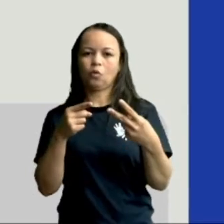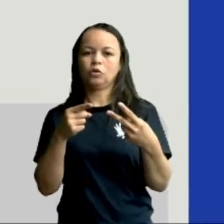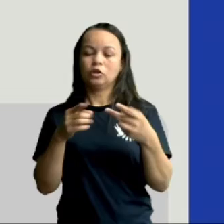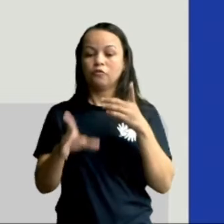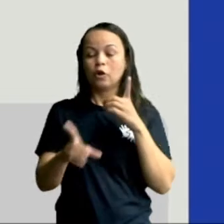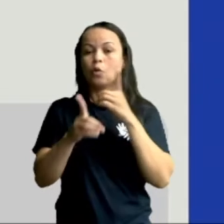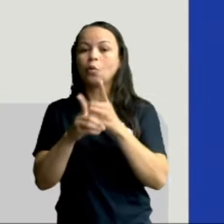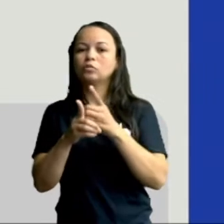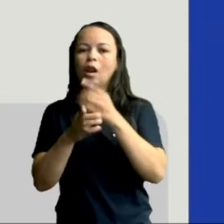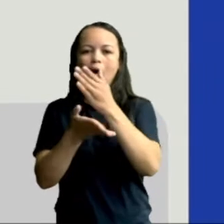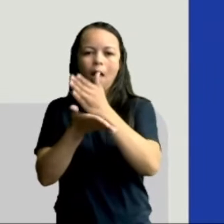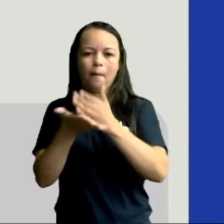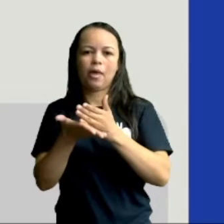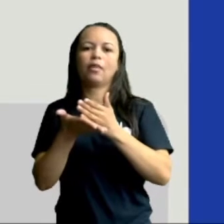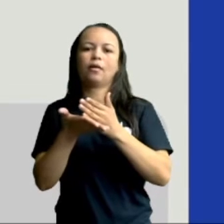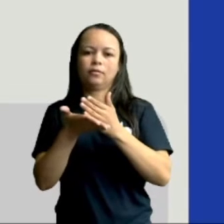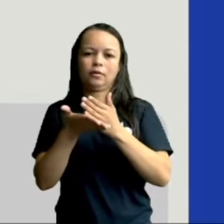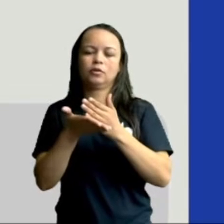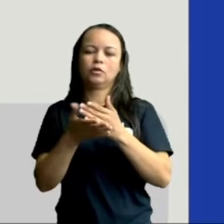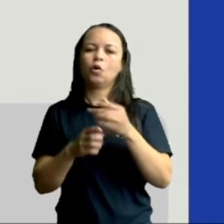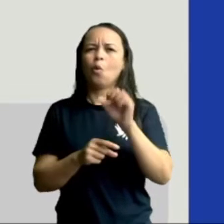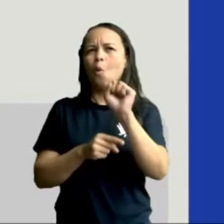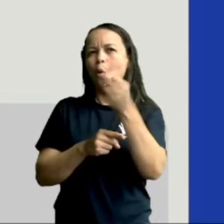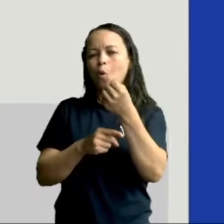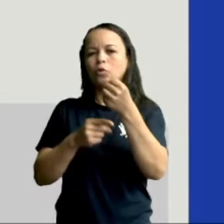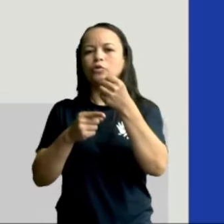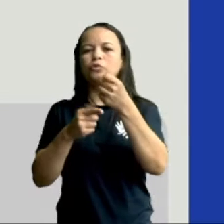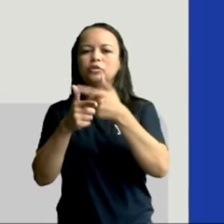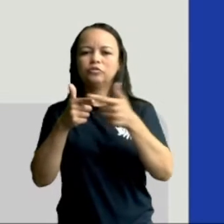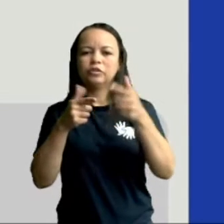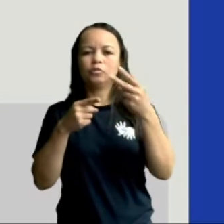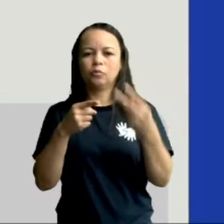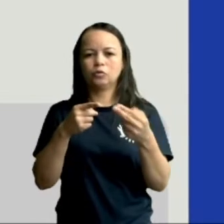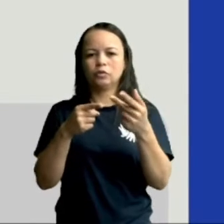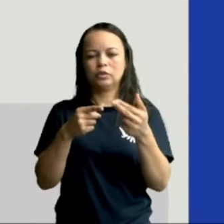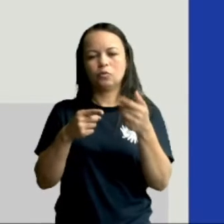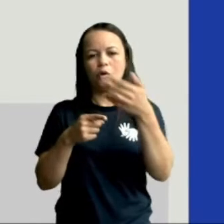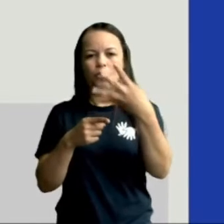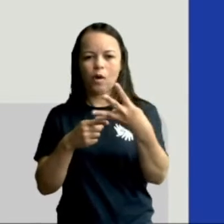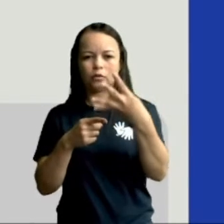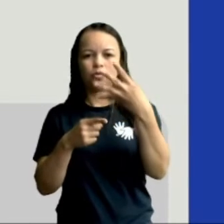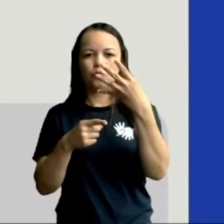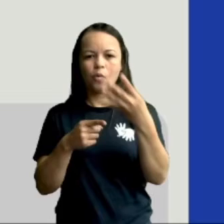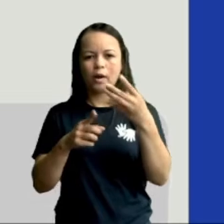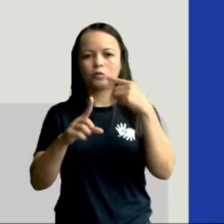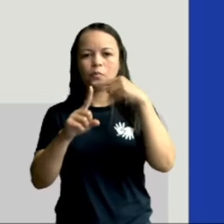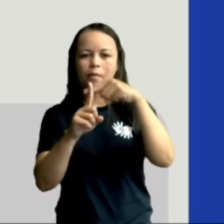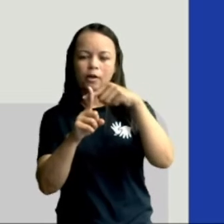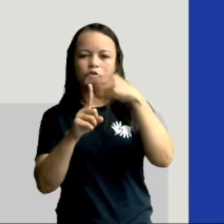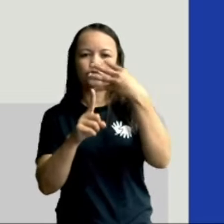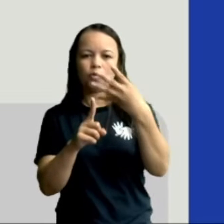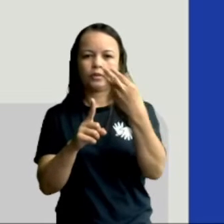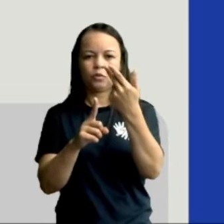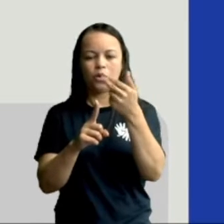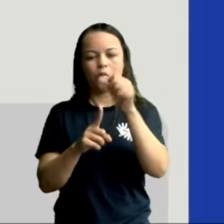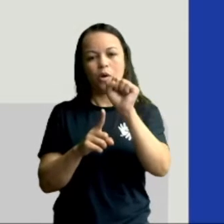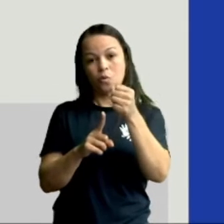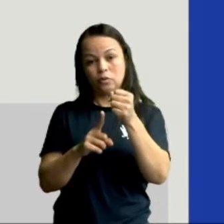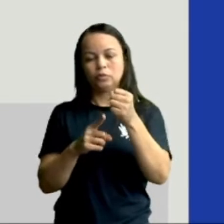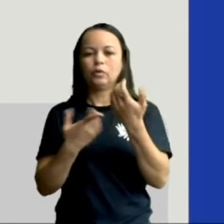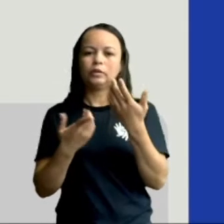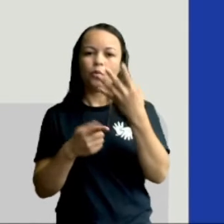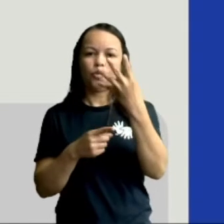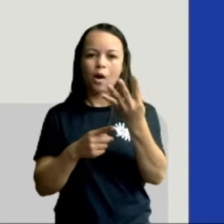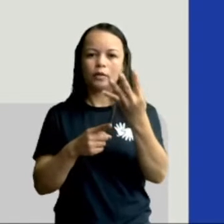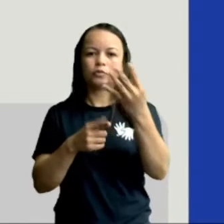vou encontrar a metade, não é verdade? 8 dividido por 2, 4. 4 mais 4 não é 8? Então, 4 é a metade de 8.